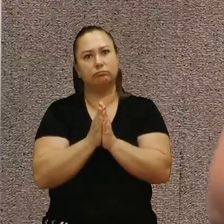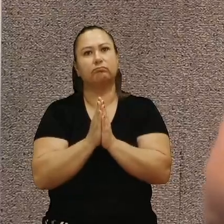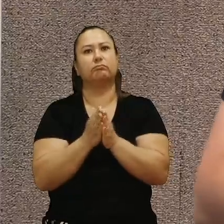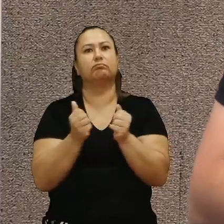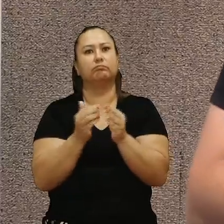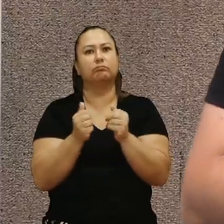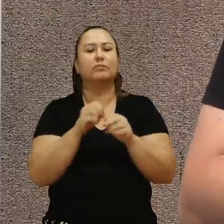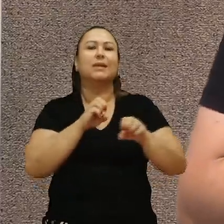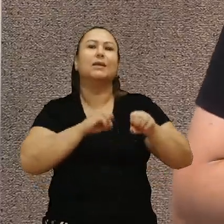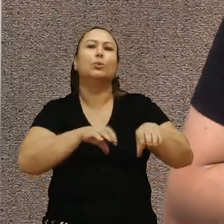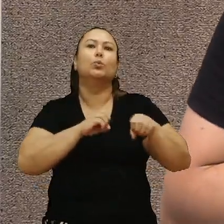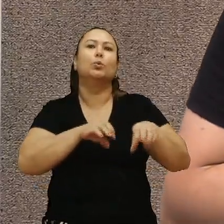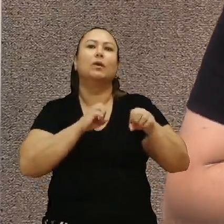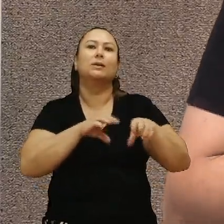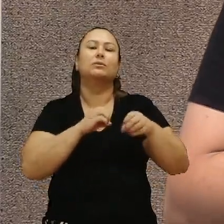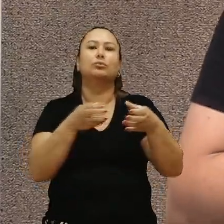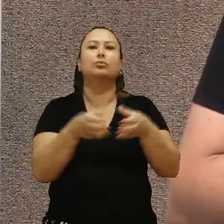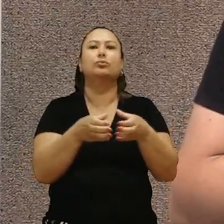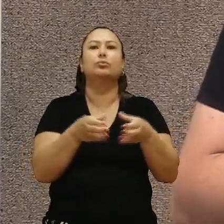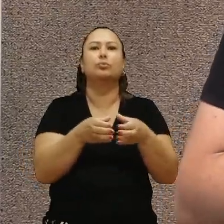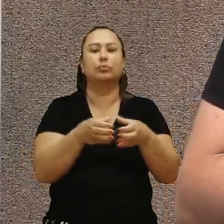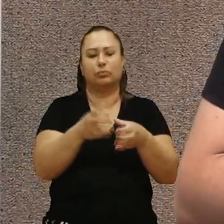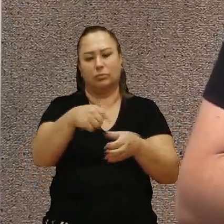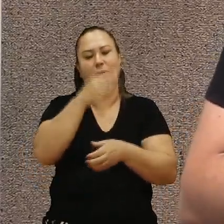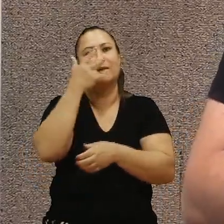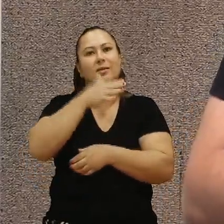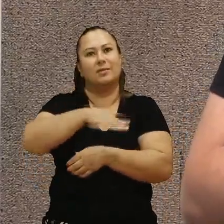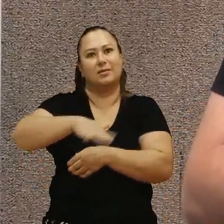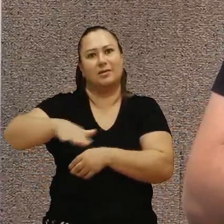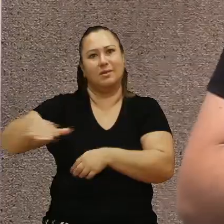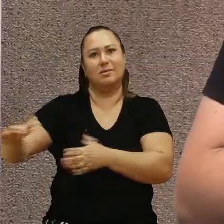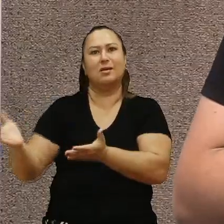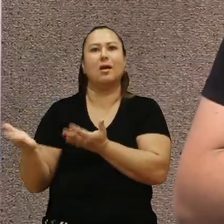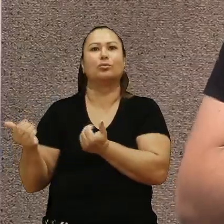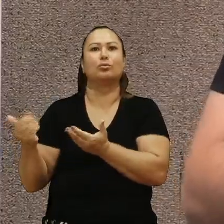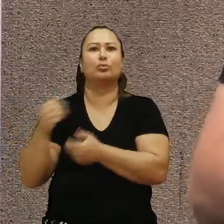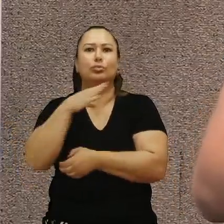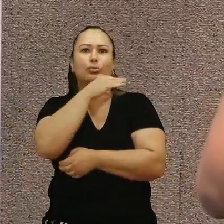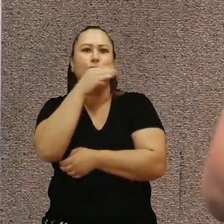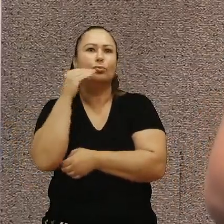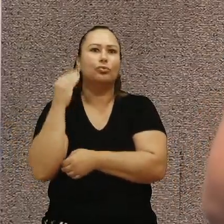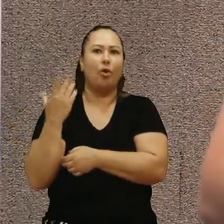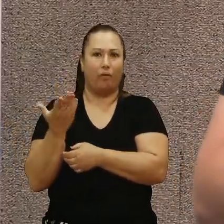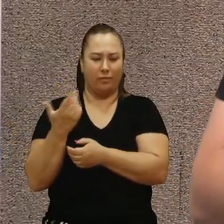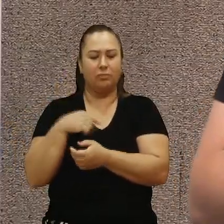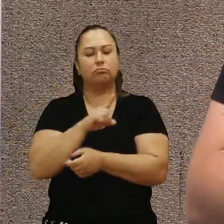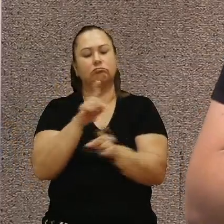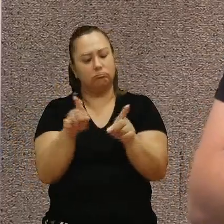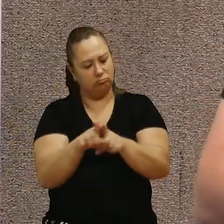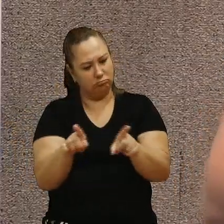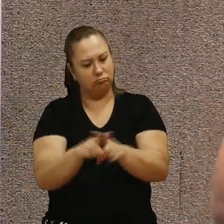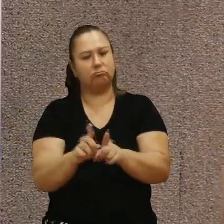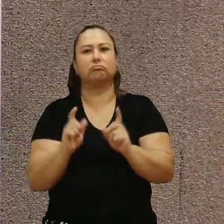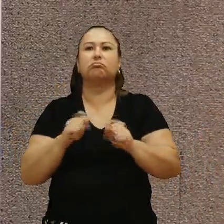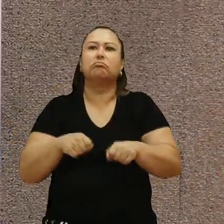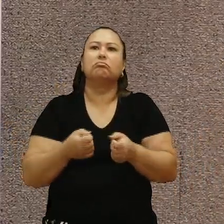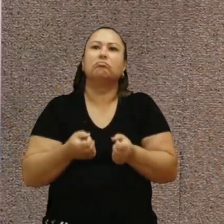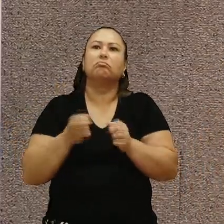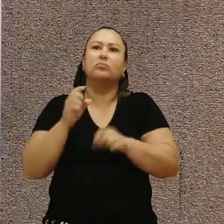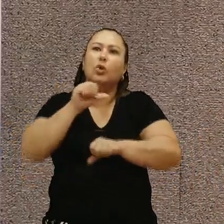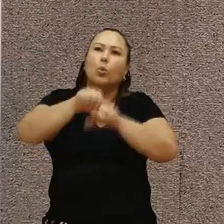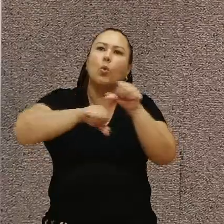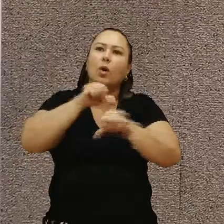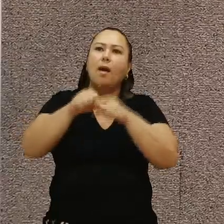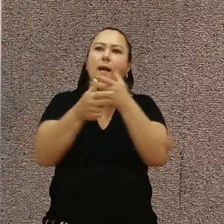a educação coletiva com relação às crianças, adolescentes, aos jovens, para que estes também possam levar essa mudança para dentro da sua